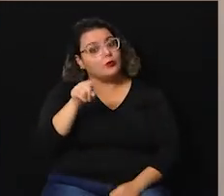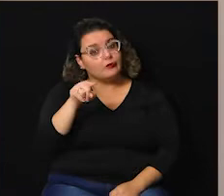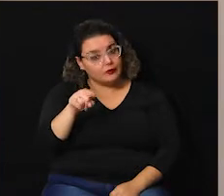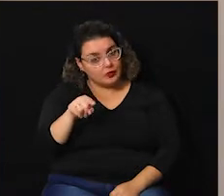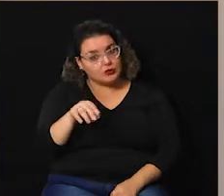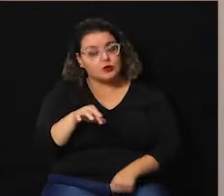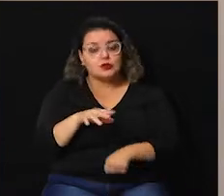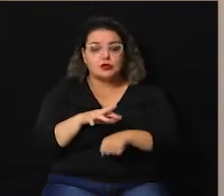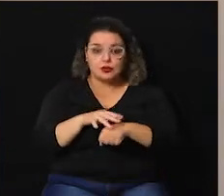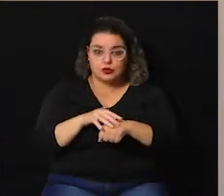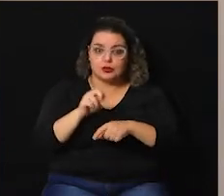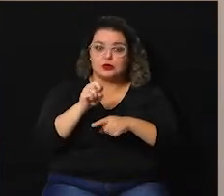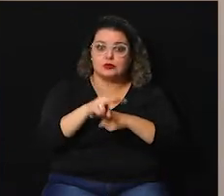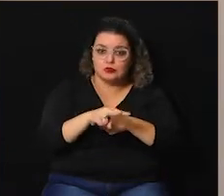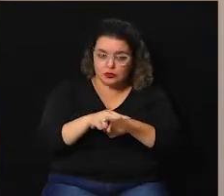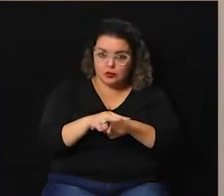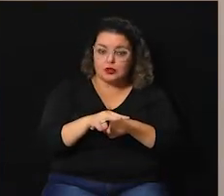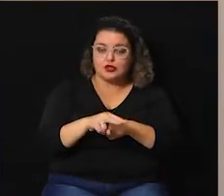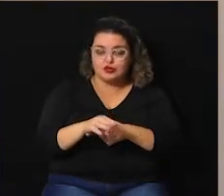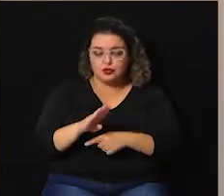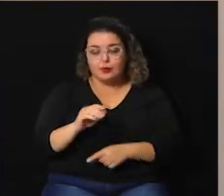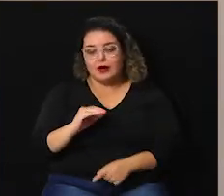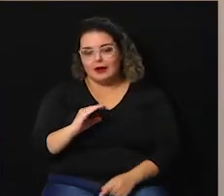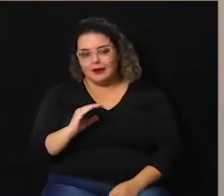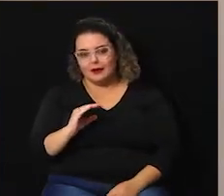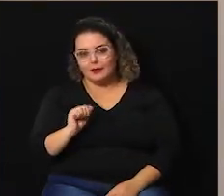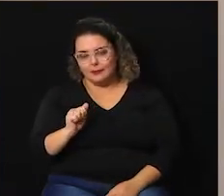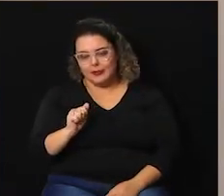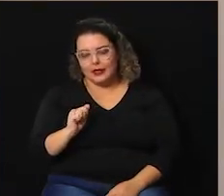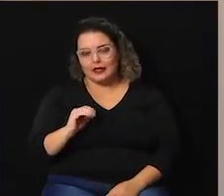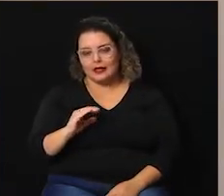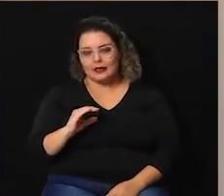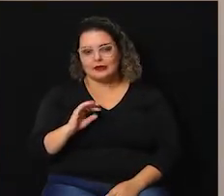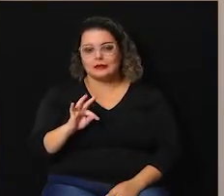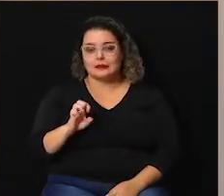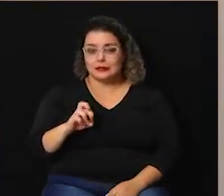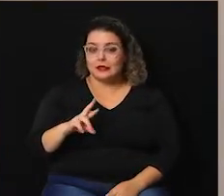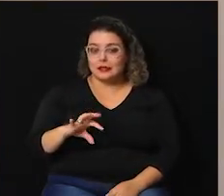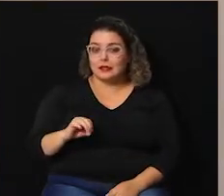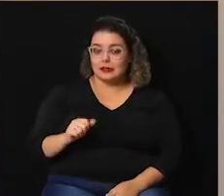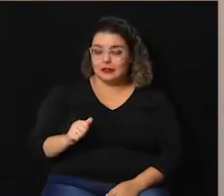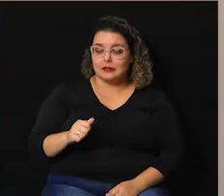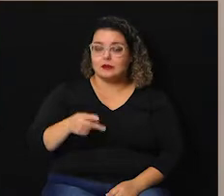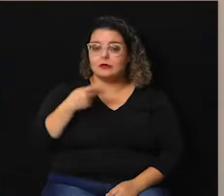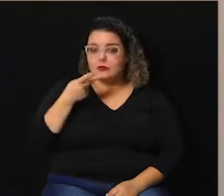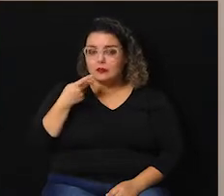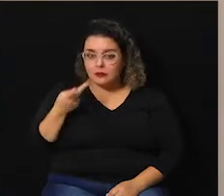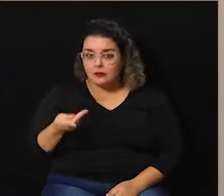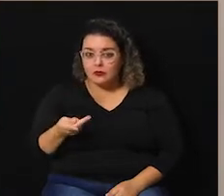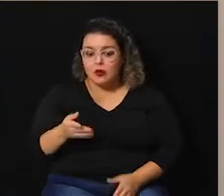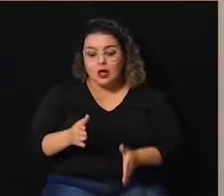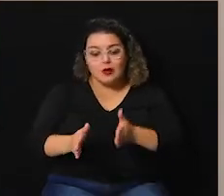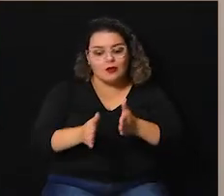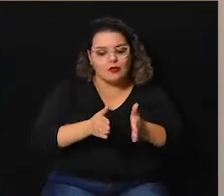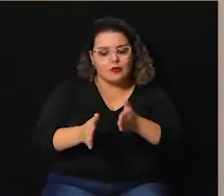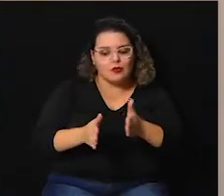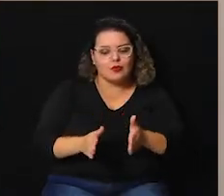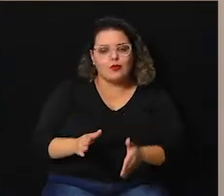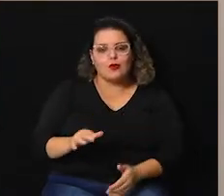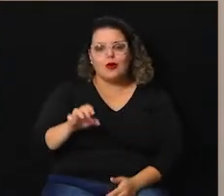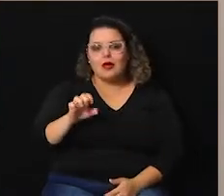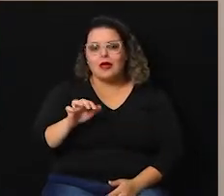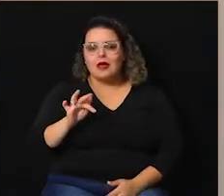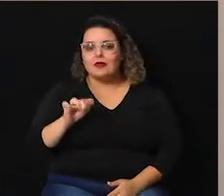As doenças virais e bacterianas provocam o que você falou anteriormente, o eflúvio telógeno. O que